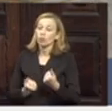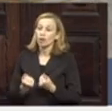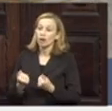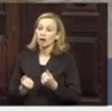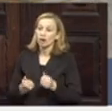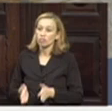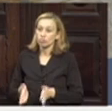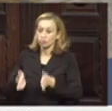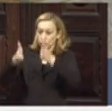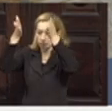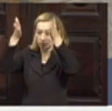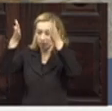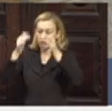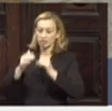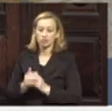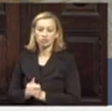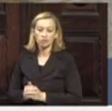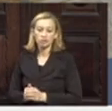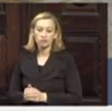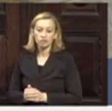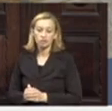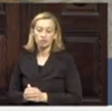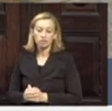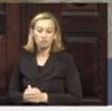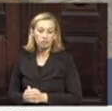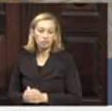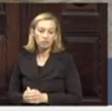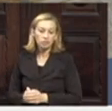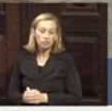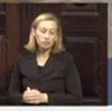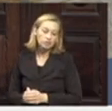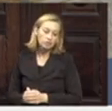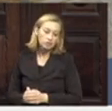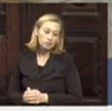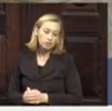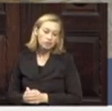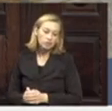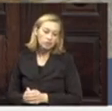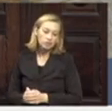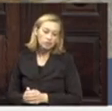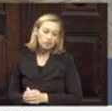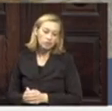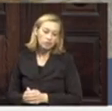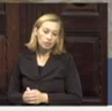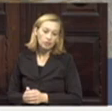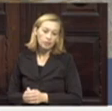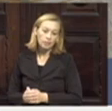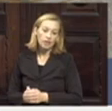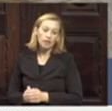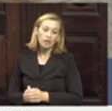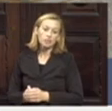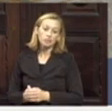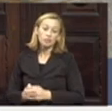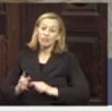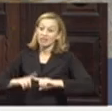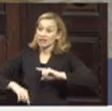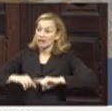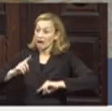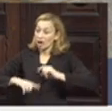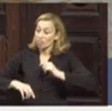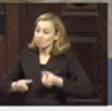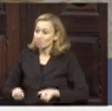manutenção de internet, de telefonia, e que são obrigados, por força da sua